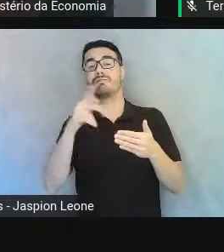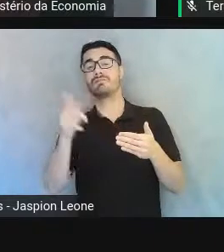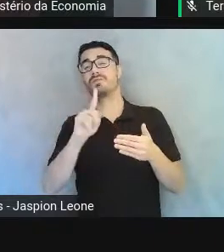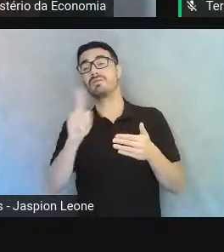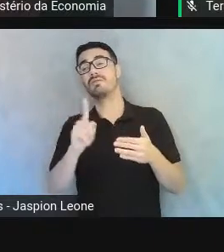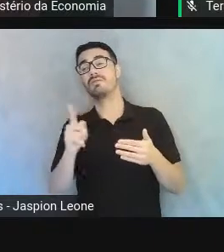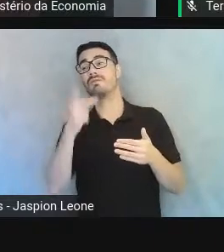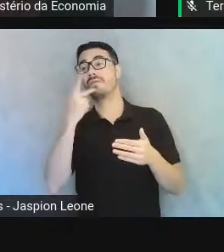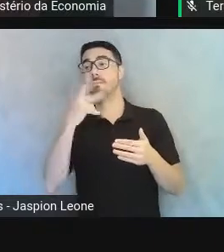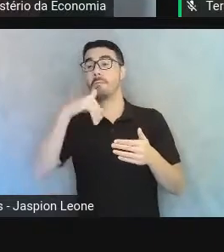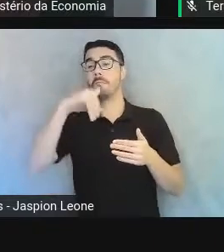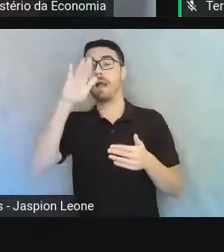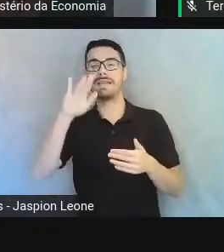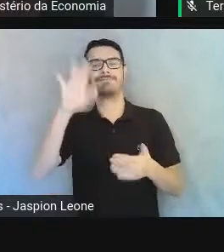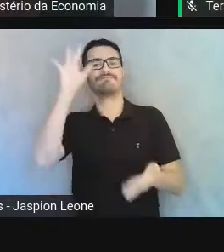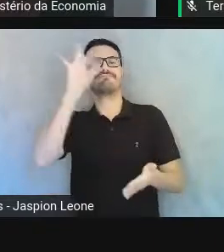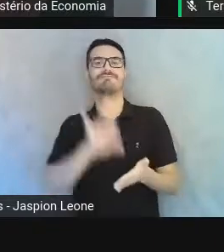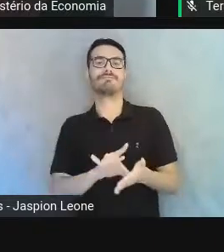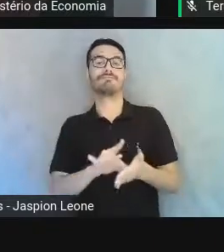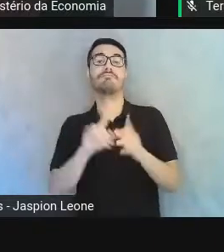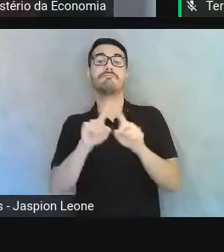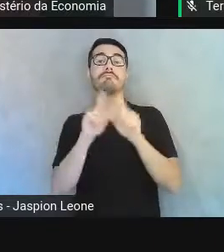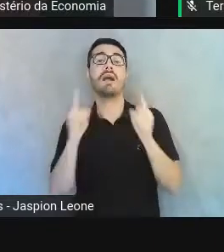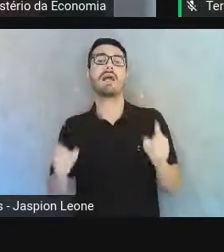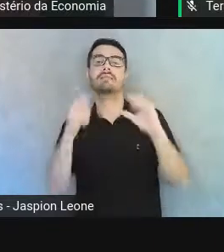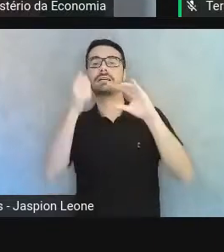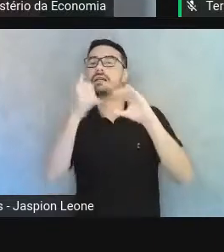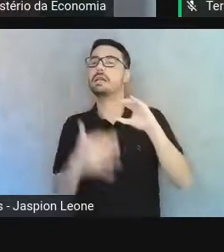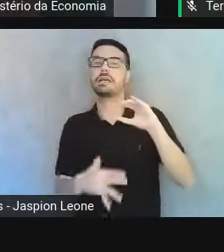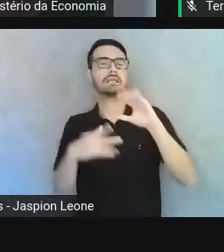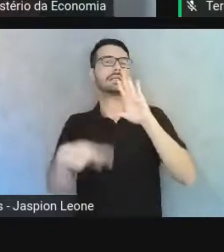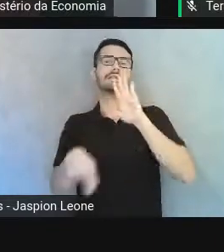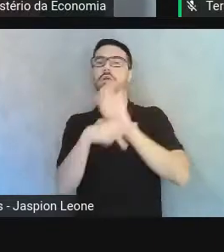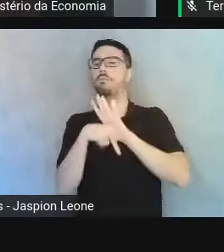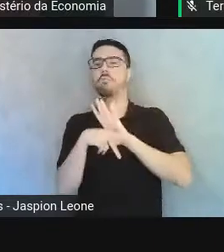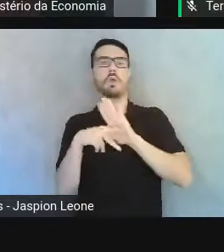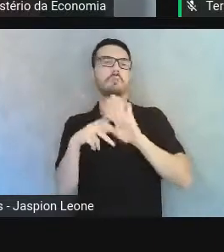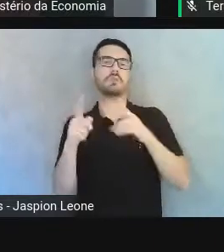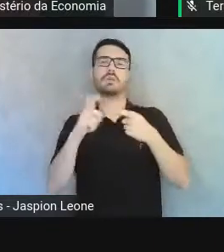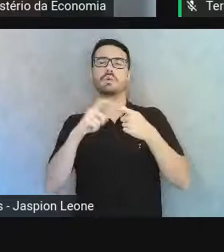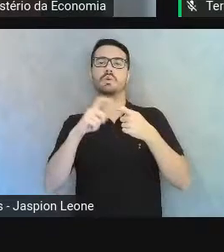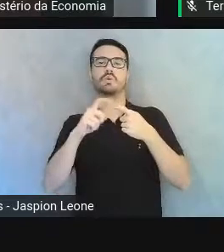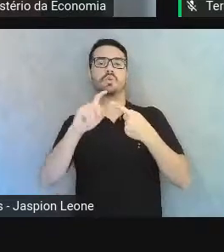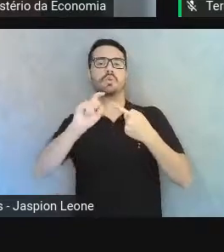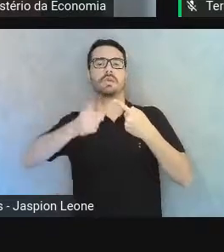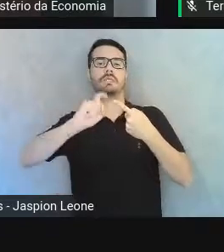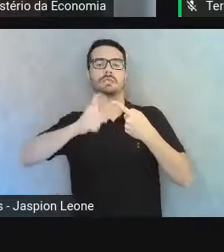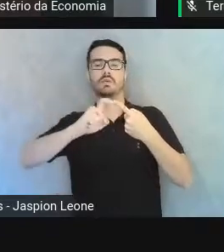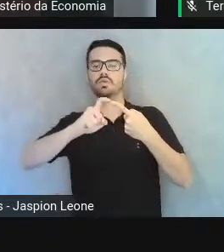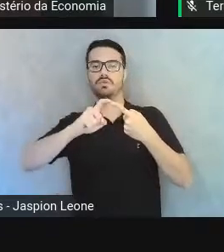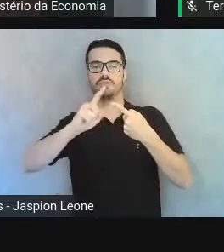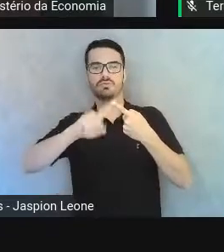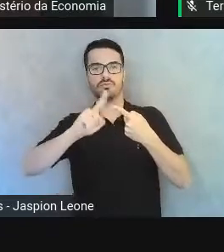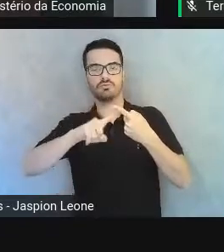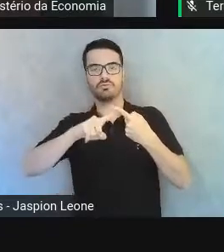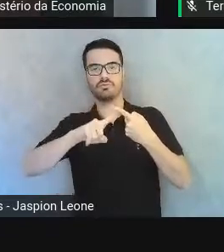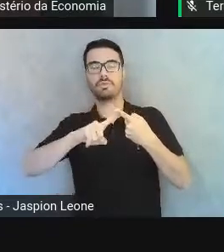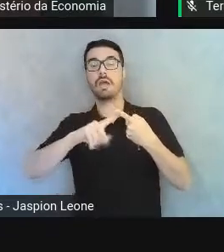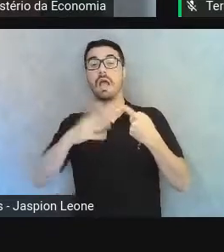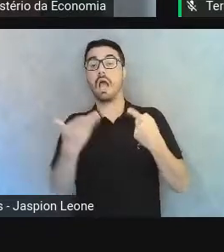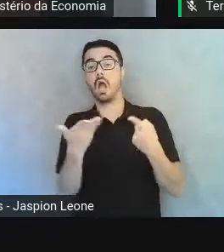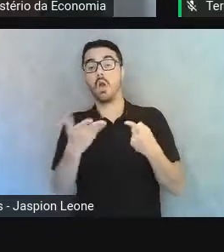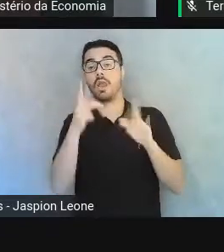uma característica, tá? E que, de fato, quando há um regramento de acesso